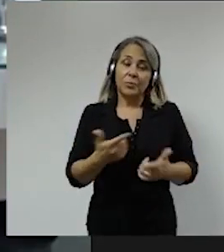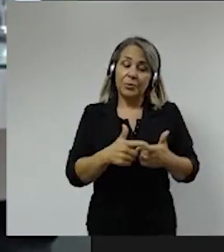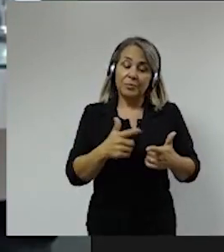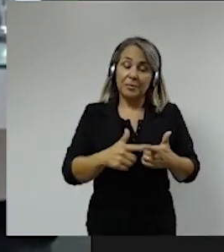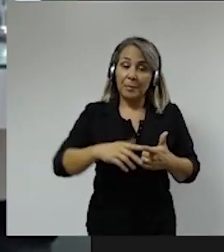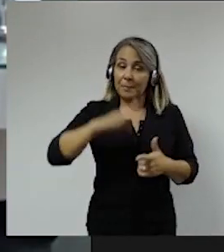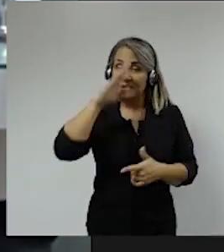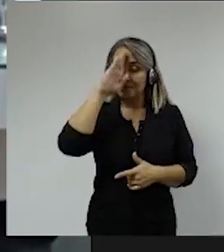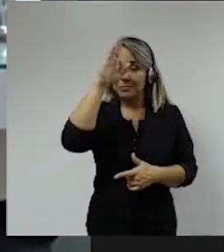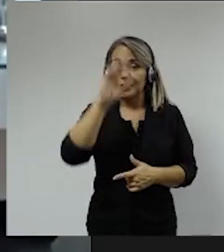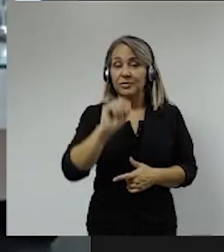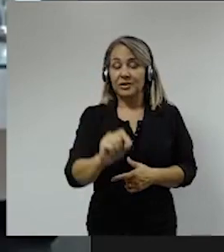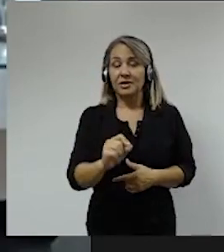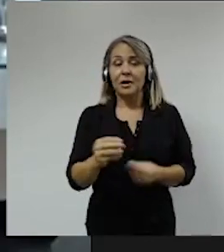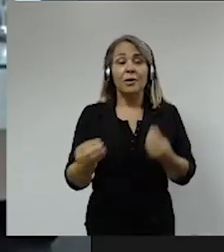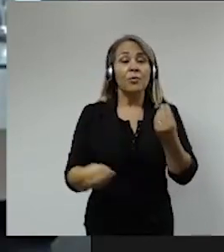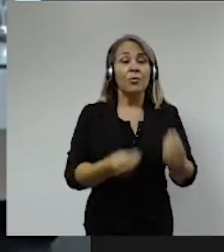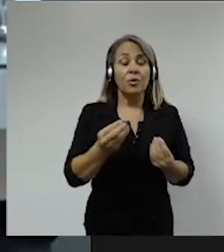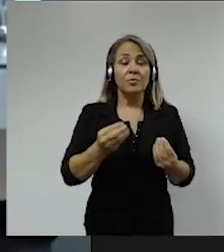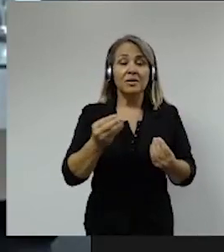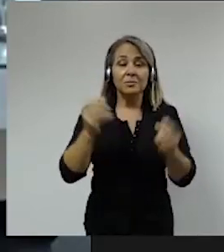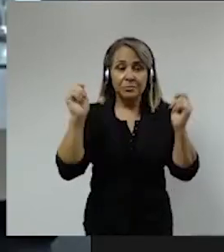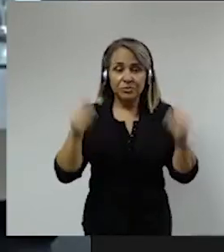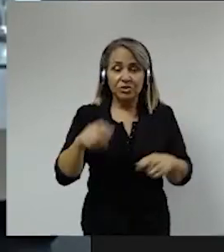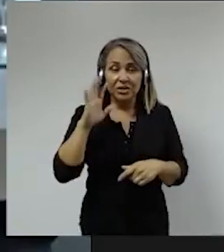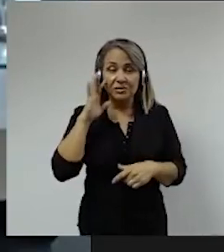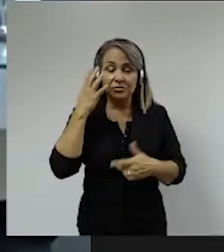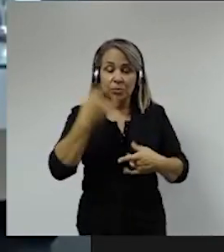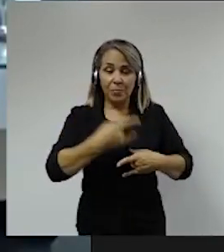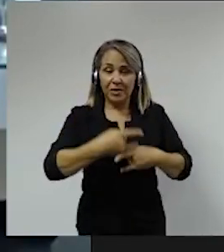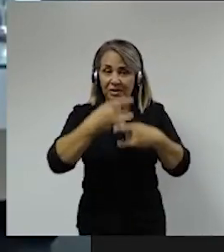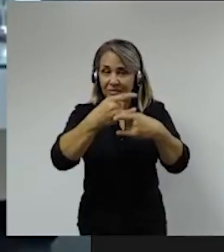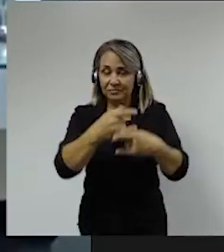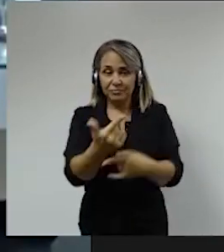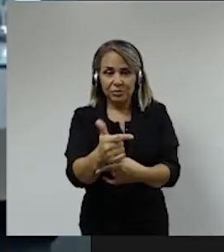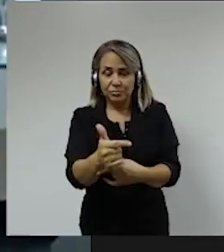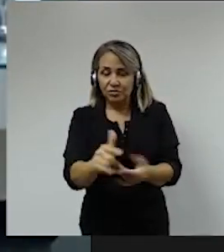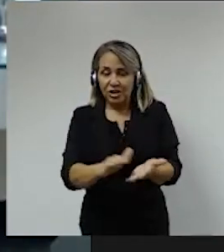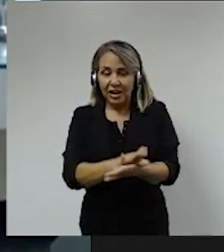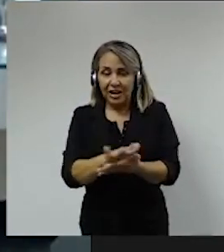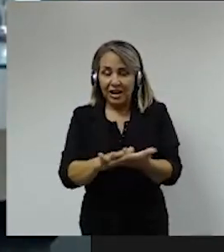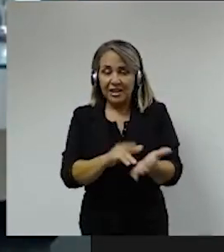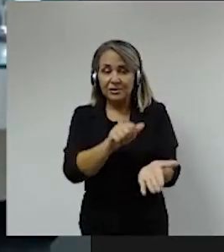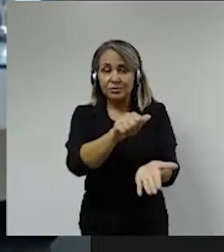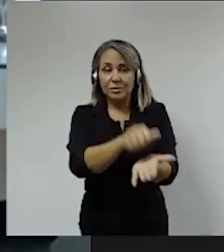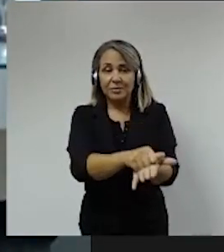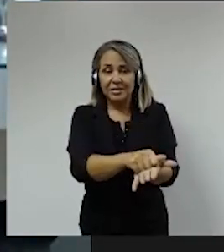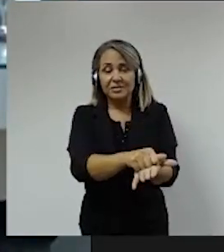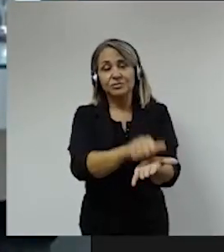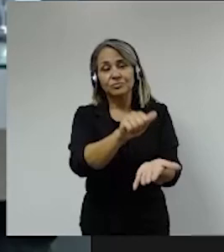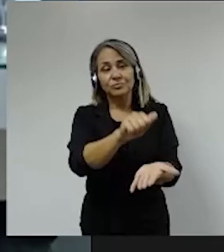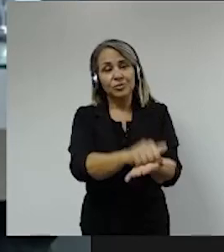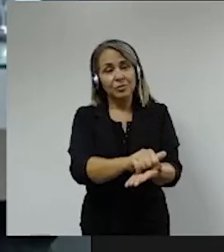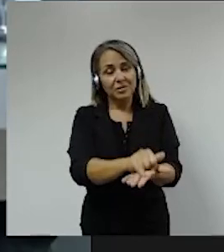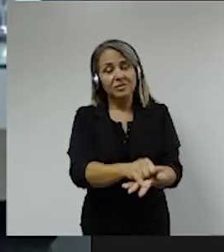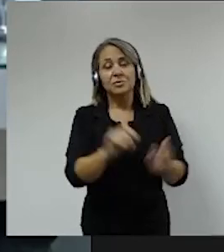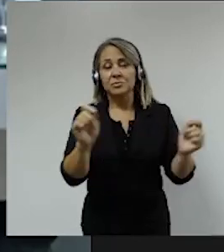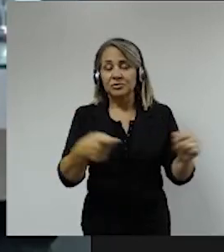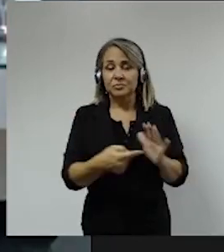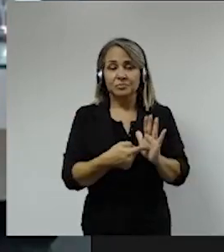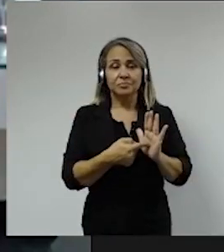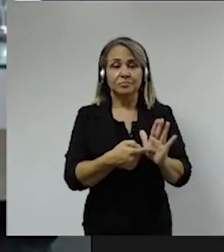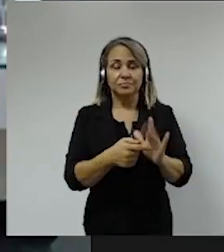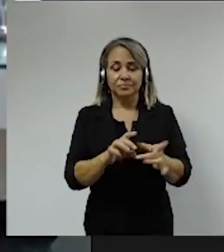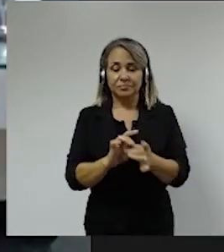ver? Como que ele ia definir uma live se nem o aplicativo prevê uma forma de que ele faça